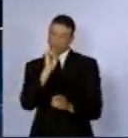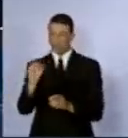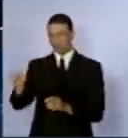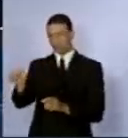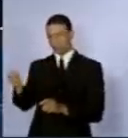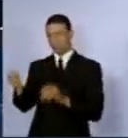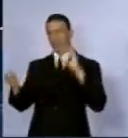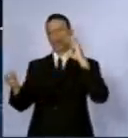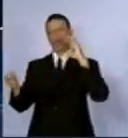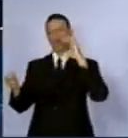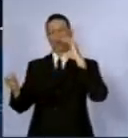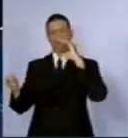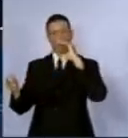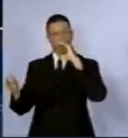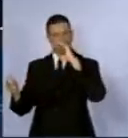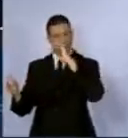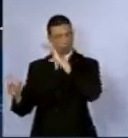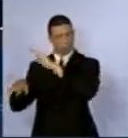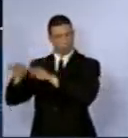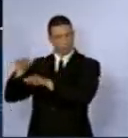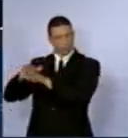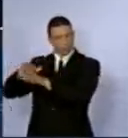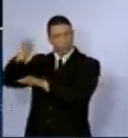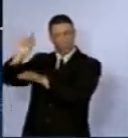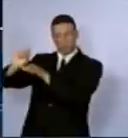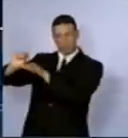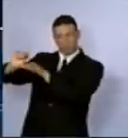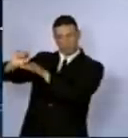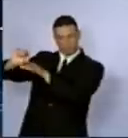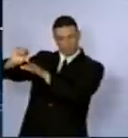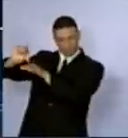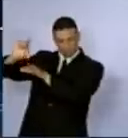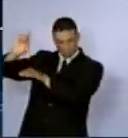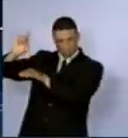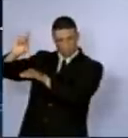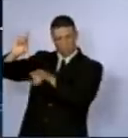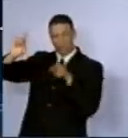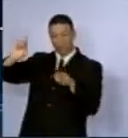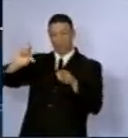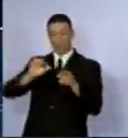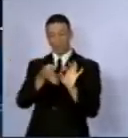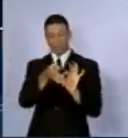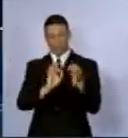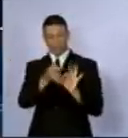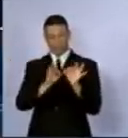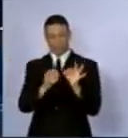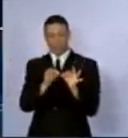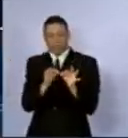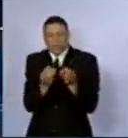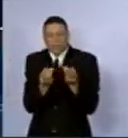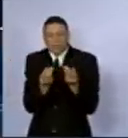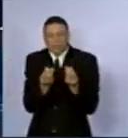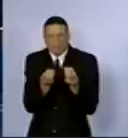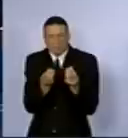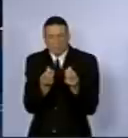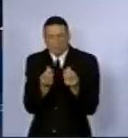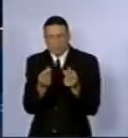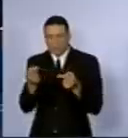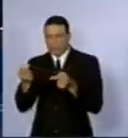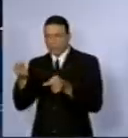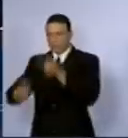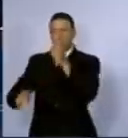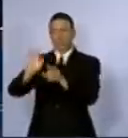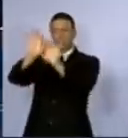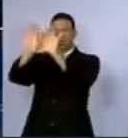Portanto, a temperatura causa isso, mas na verdade eles são muito mais sensíveis aos campos eletromagnéticos do tipo